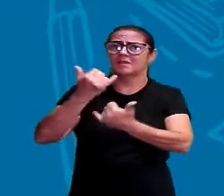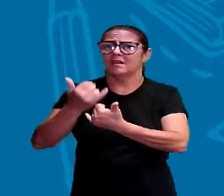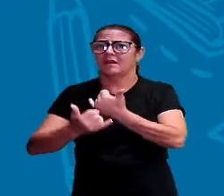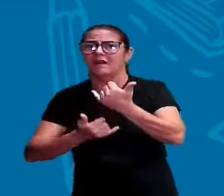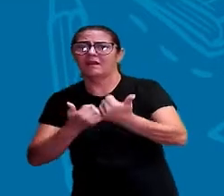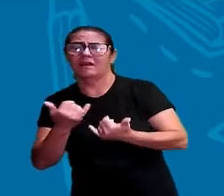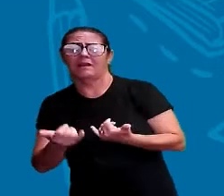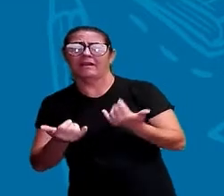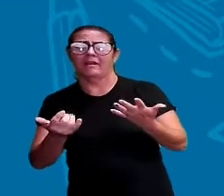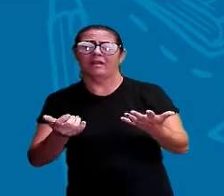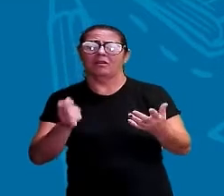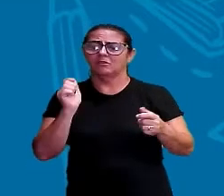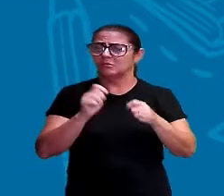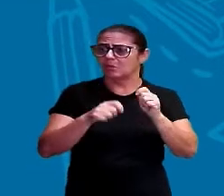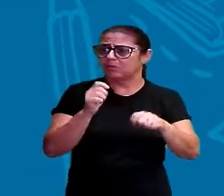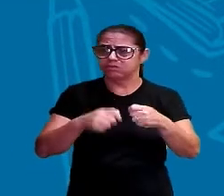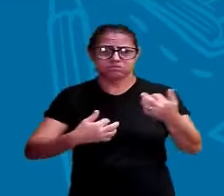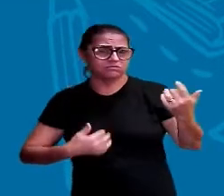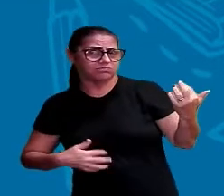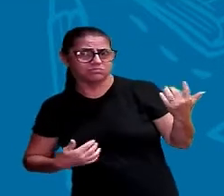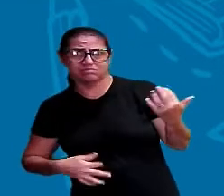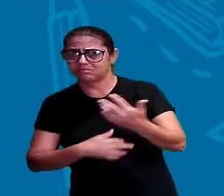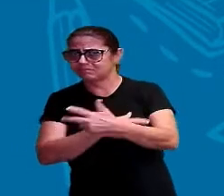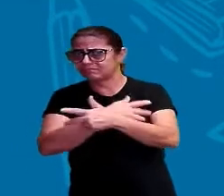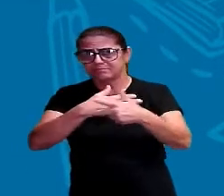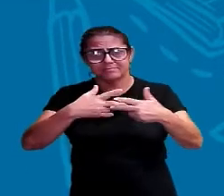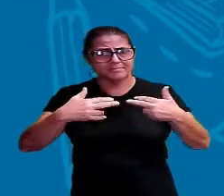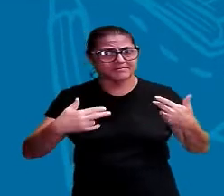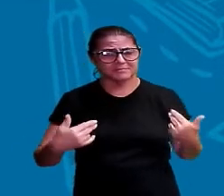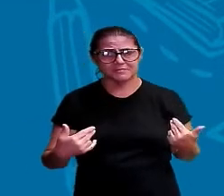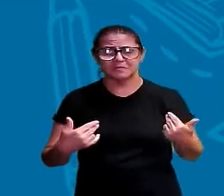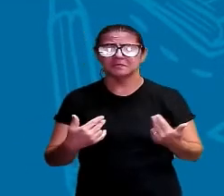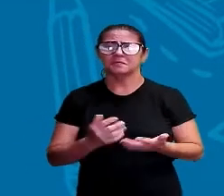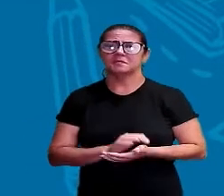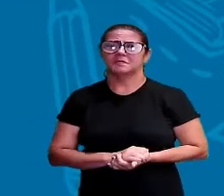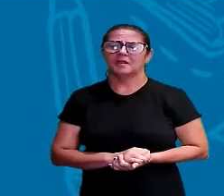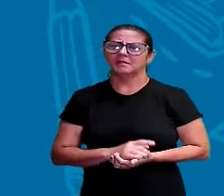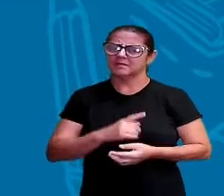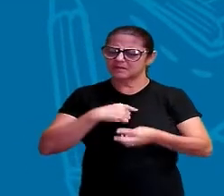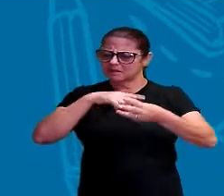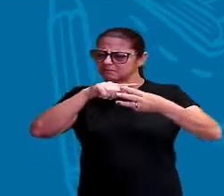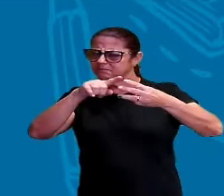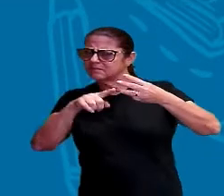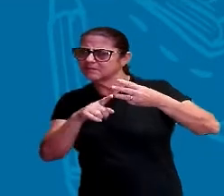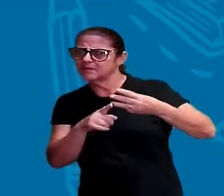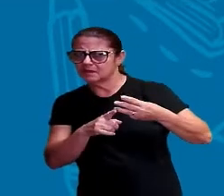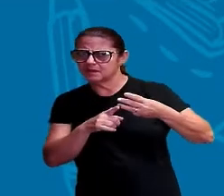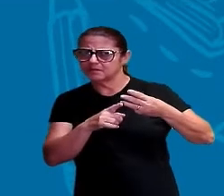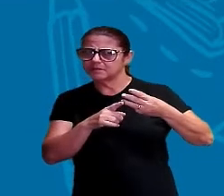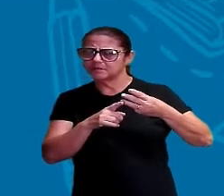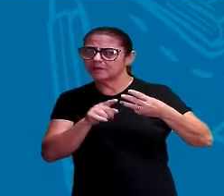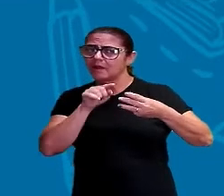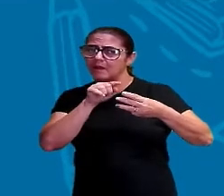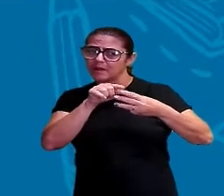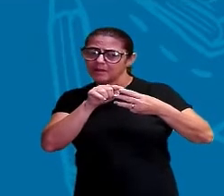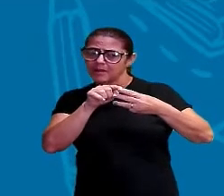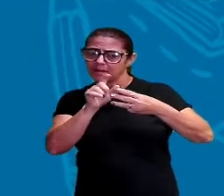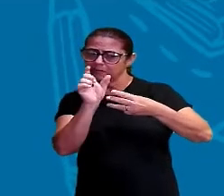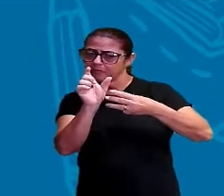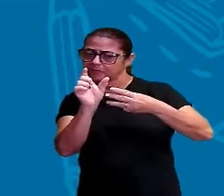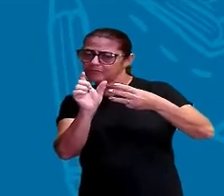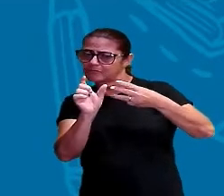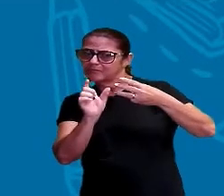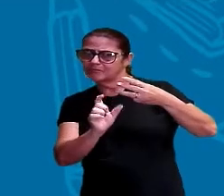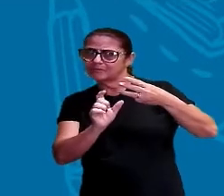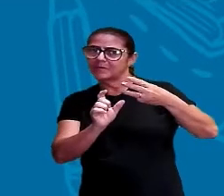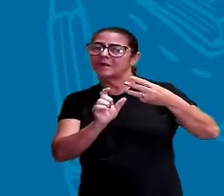caso, tocar instrumento. Se a gente tem essas três possibilidades, então olha o caso de polissemia que eu tenho aí. Já o meu verbo